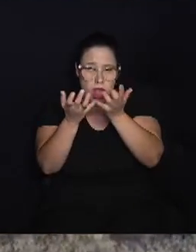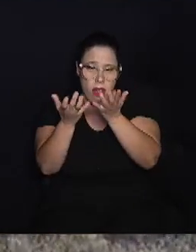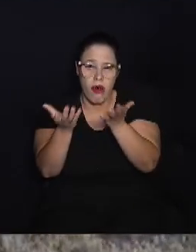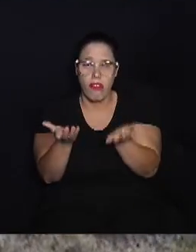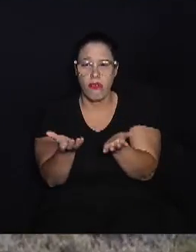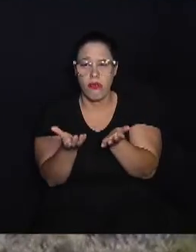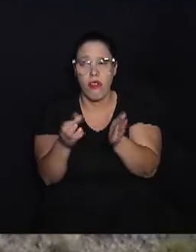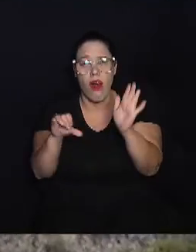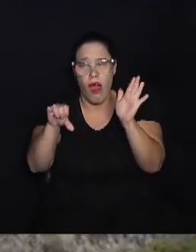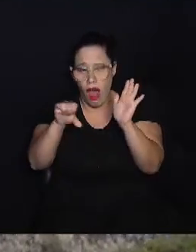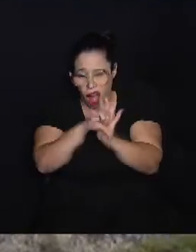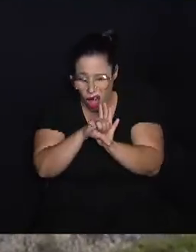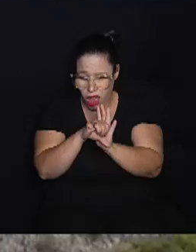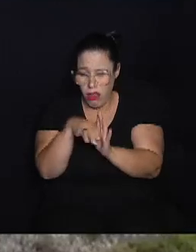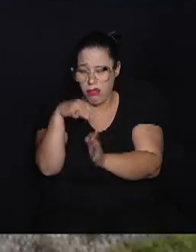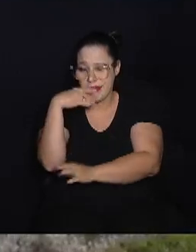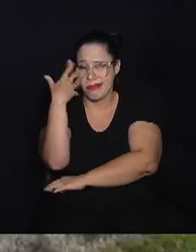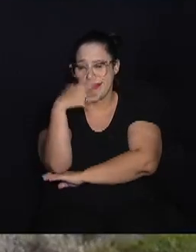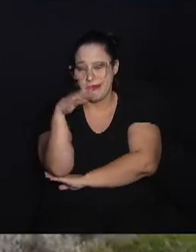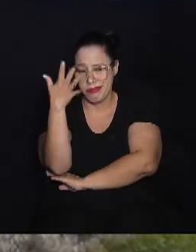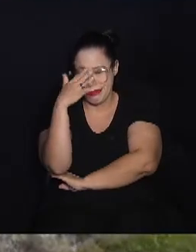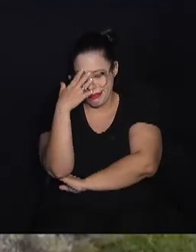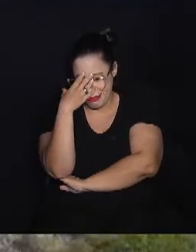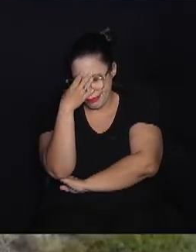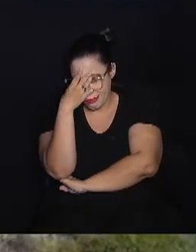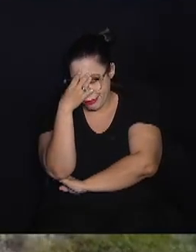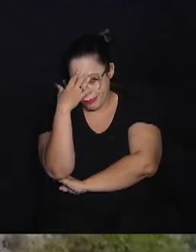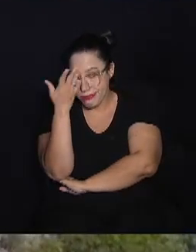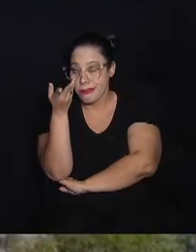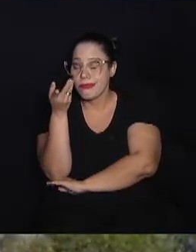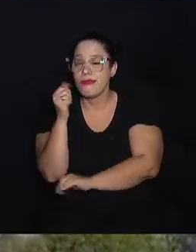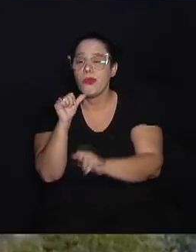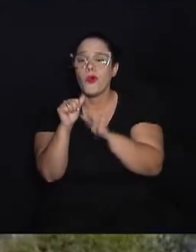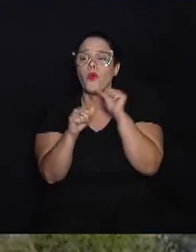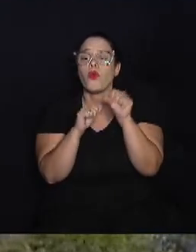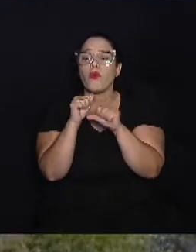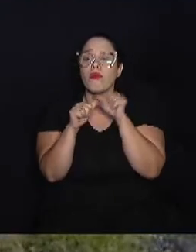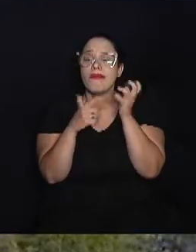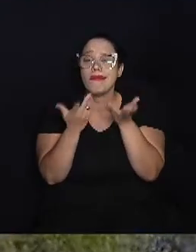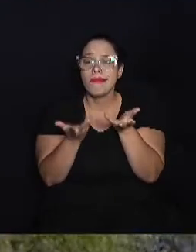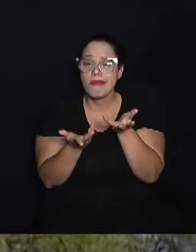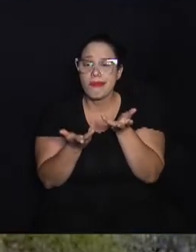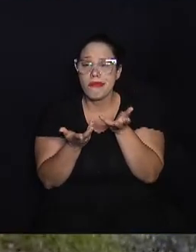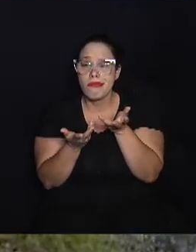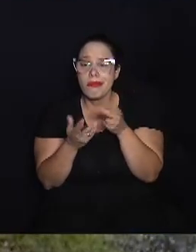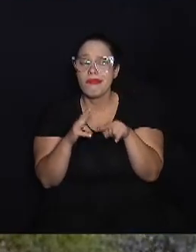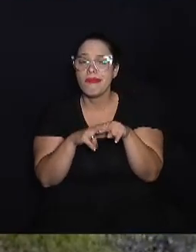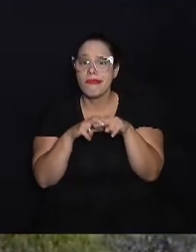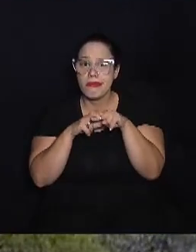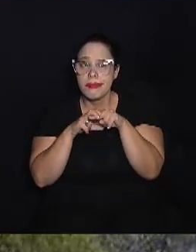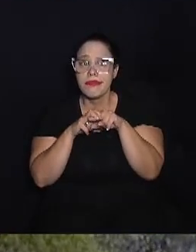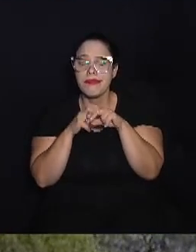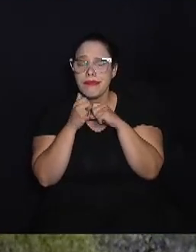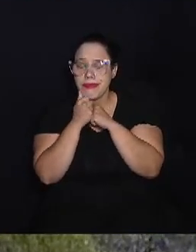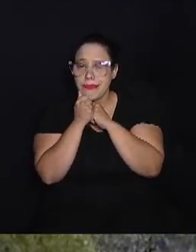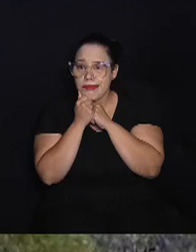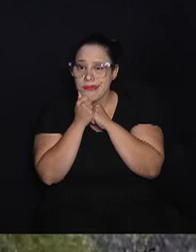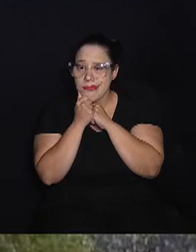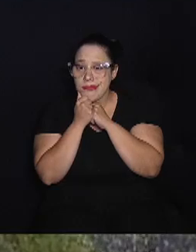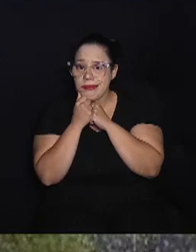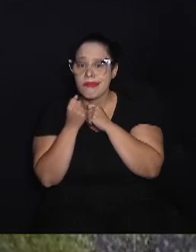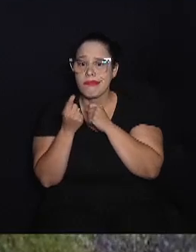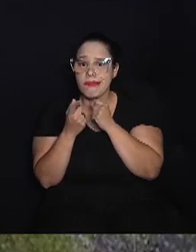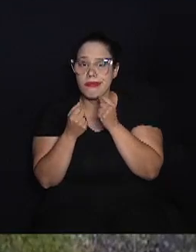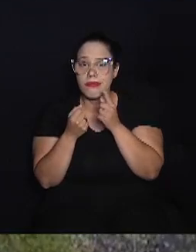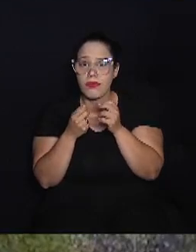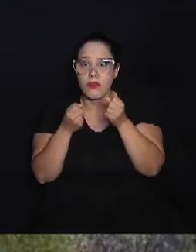até criminosas. Muda alguma coisa com relação a isso, por conta justamente desta situação?